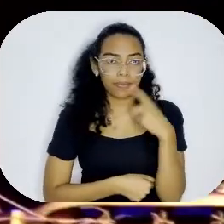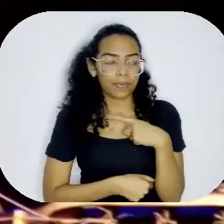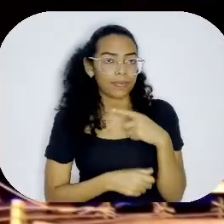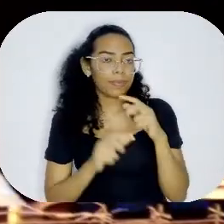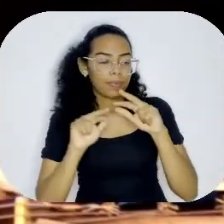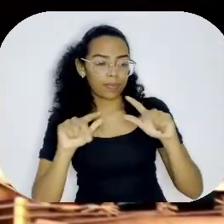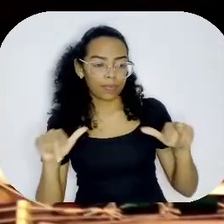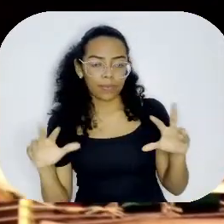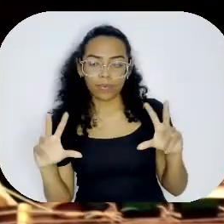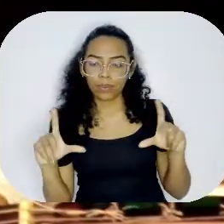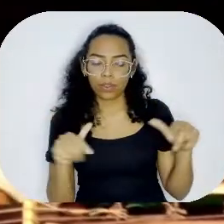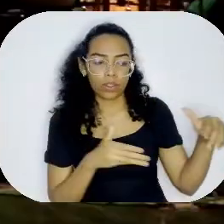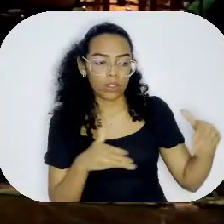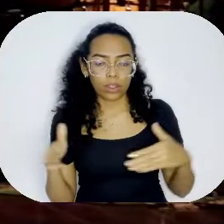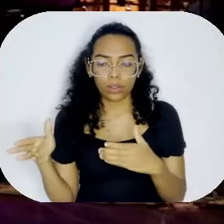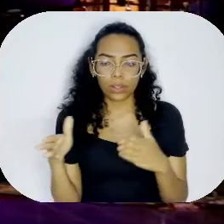Pacuti, Ceará,